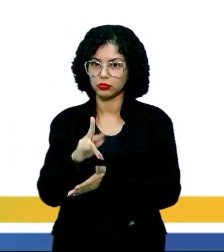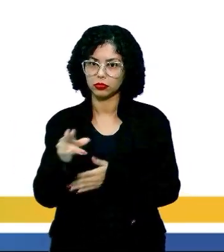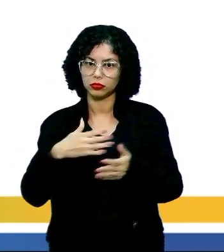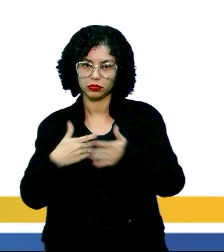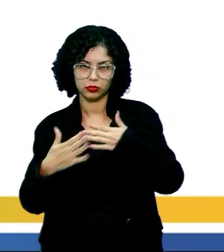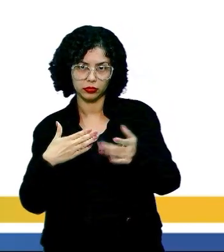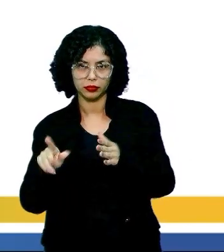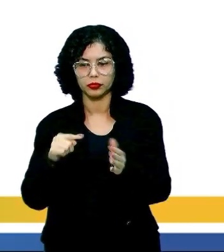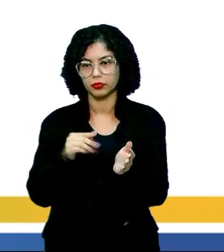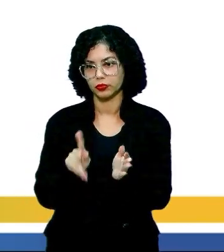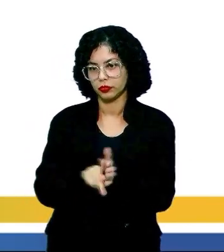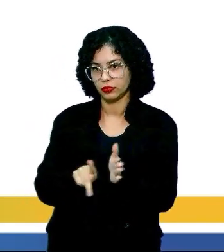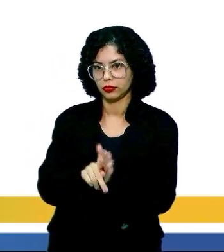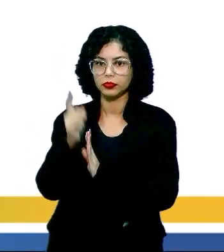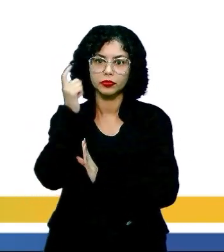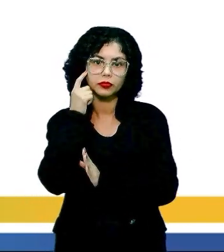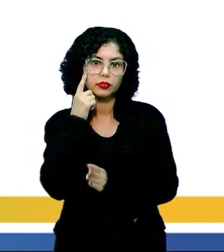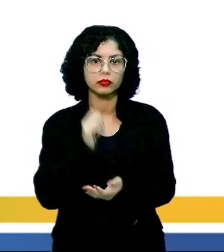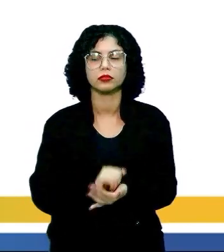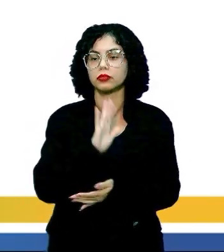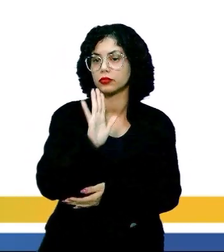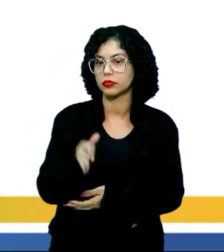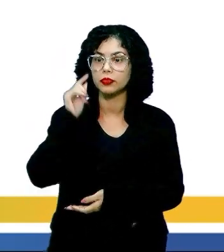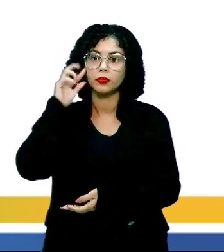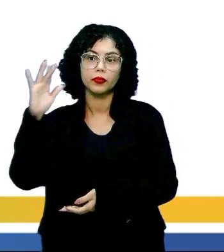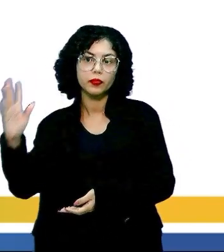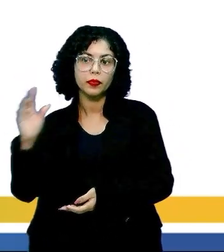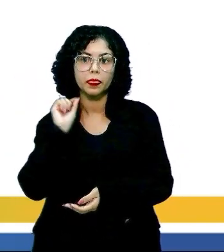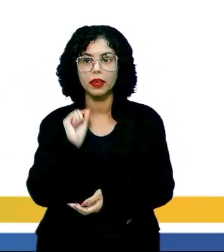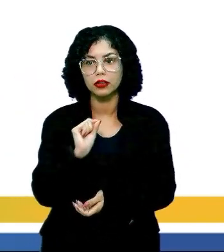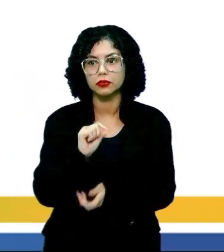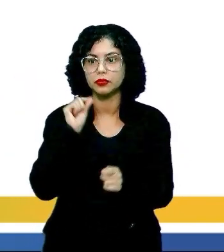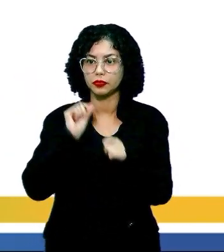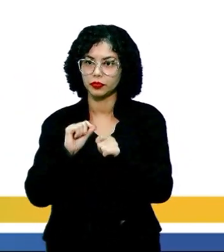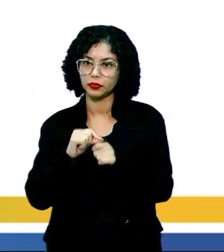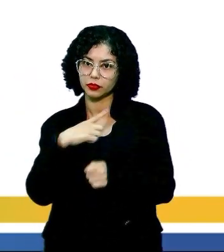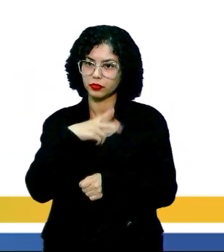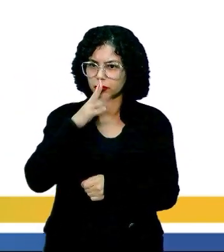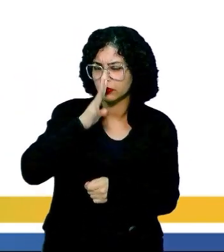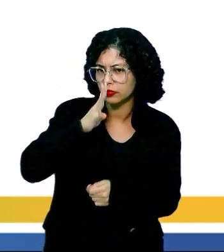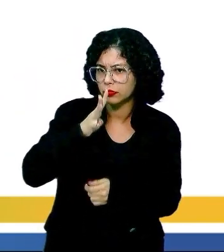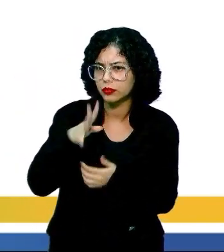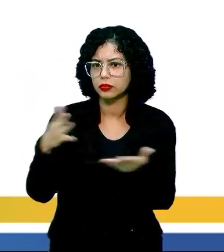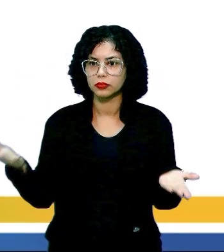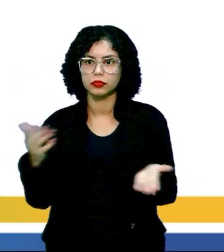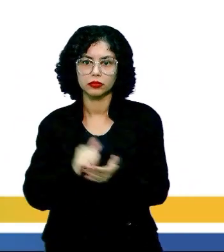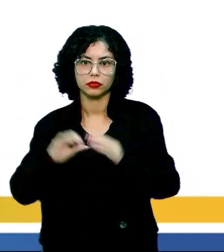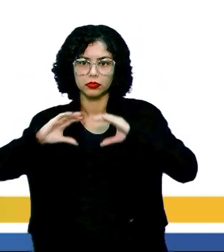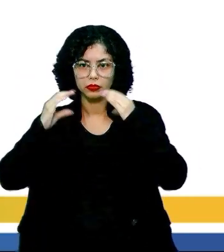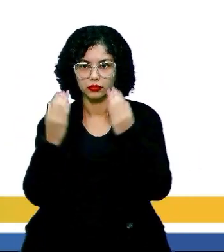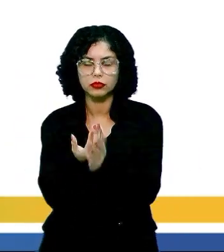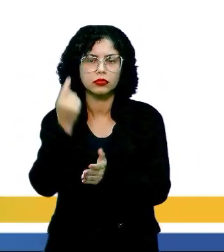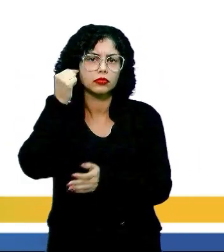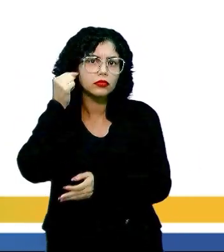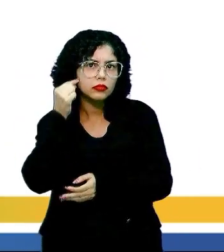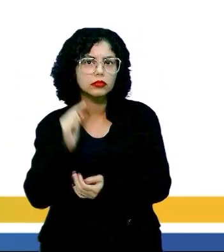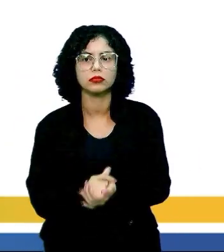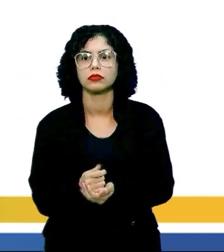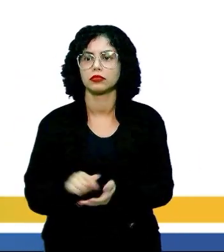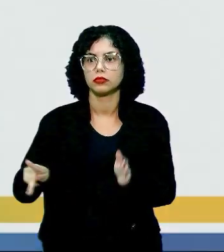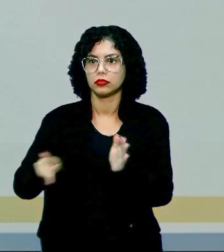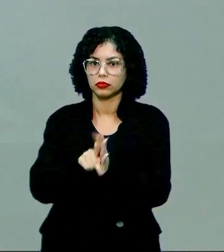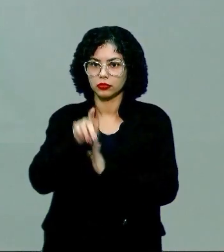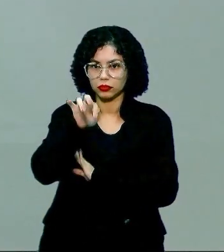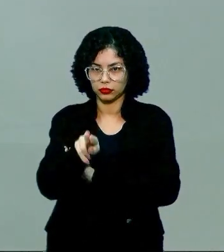modo independente aqui a gente já deixa a reflexão que é se você tem senso crítico né que é um ser pensante e